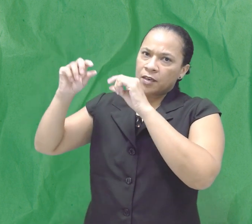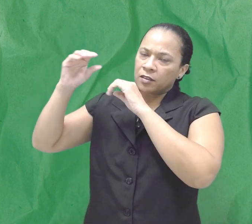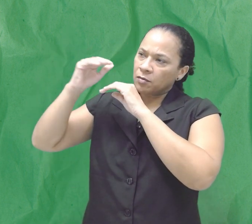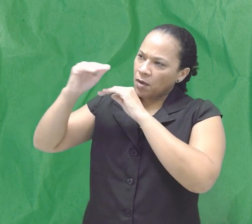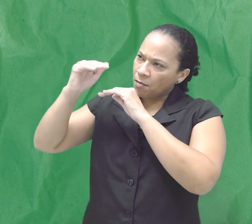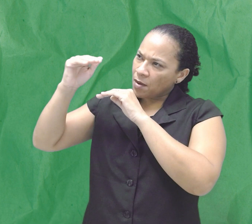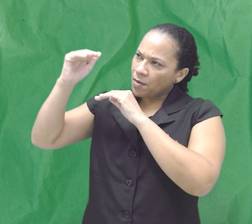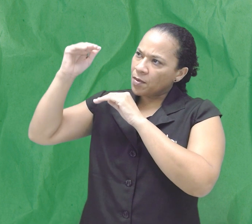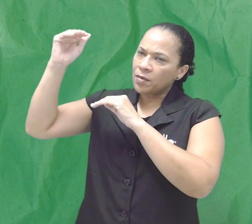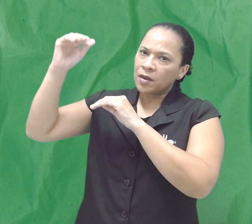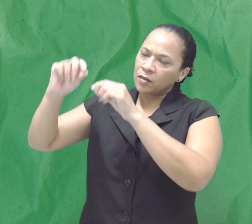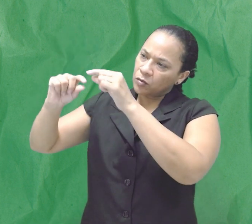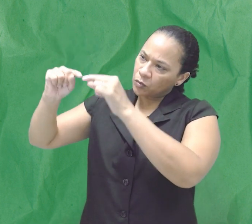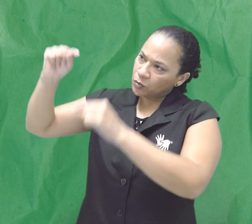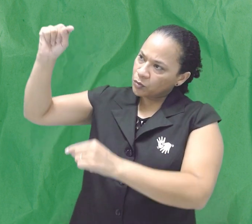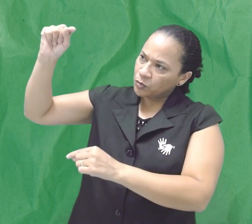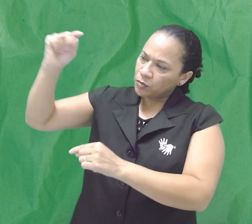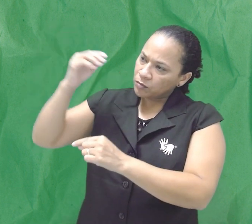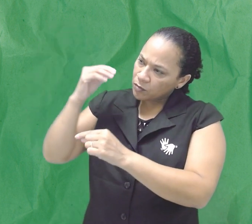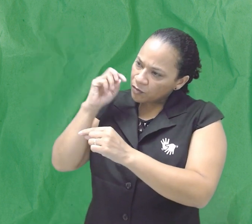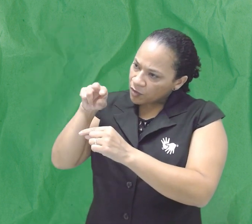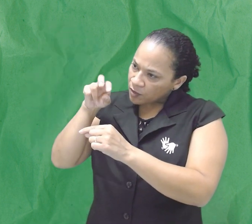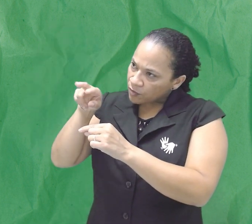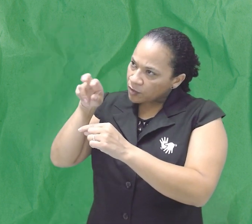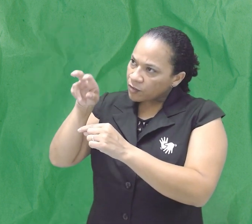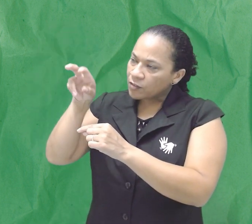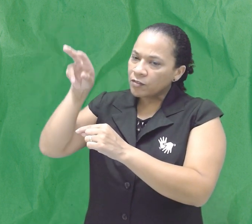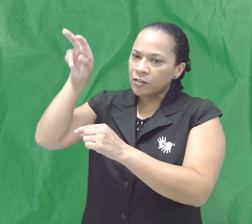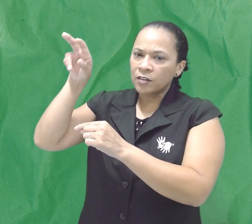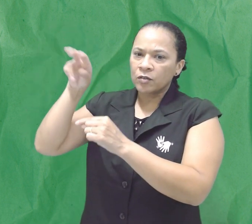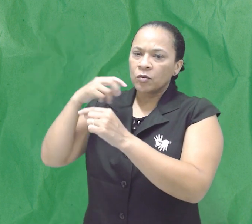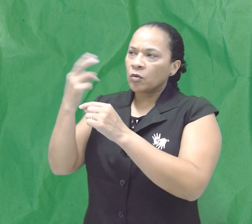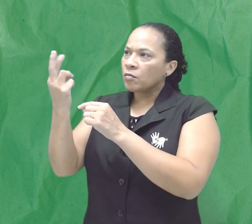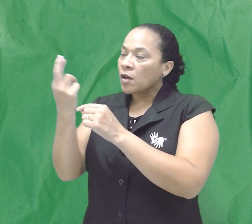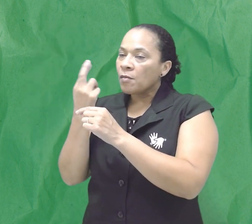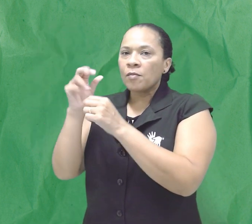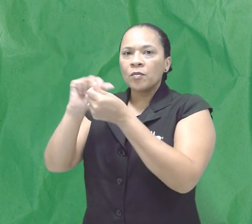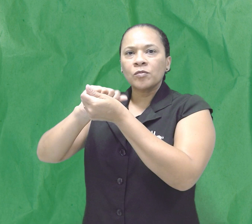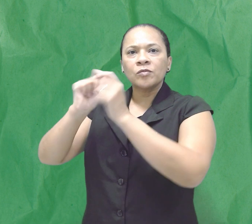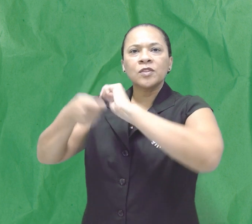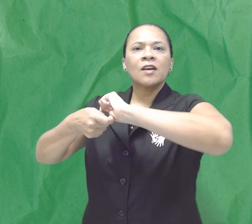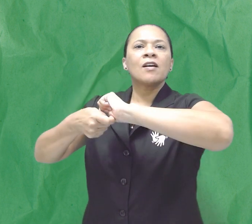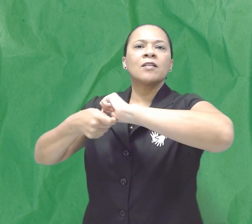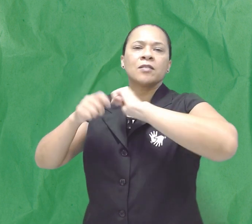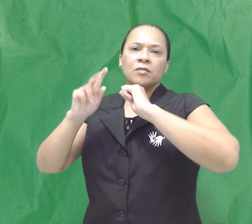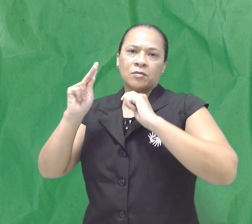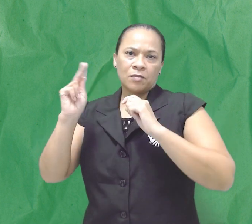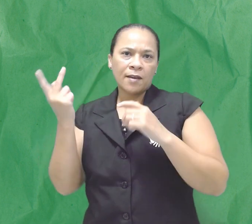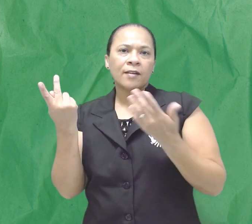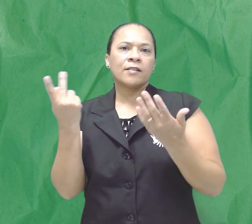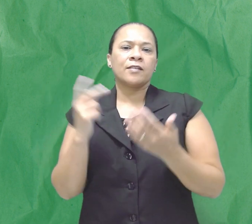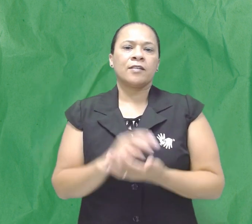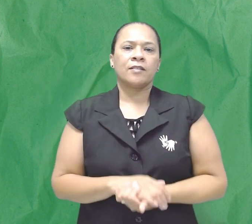uma pilha. E a partir dessa resposta, eu converto o sinal sentido e detectado pelo eletrodo em valor de pH, tá